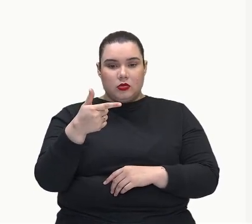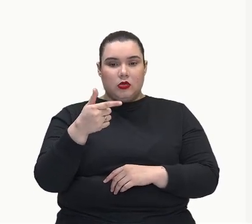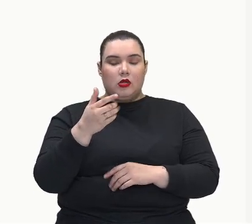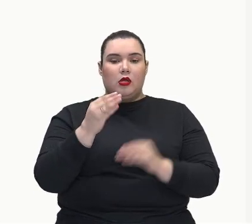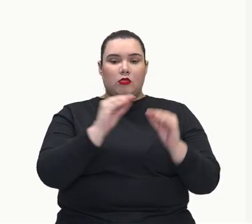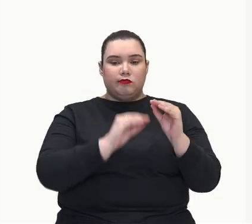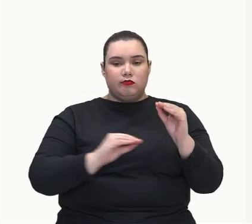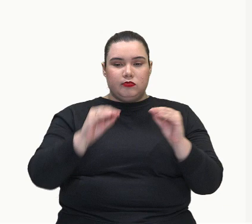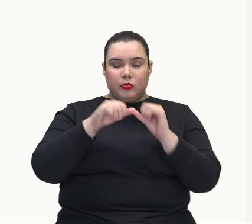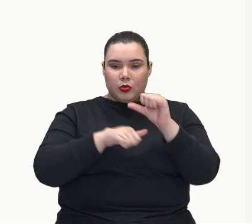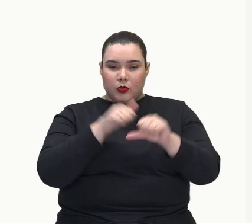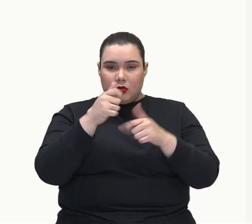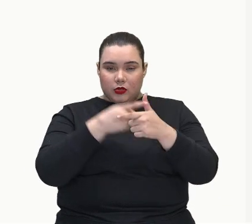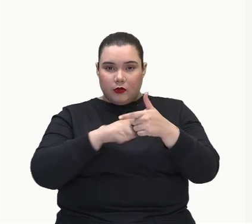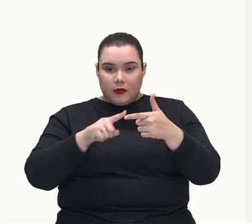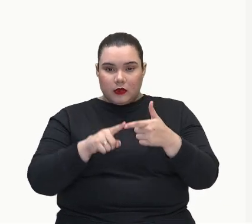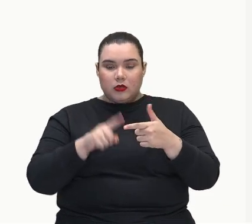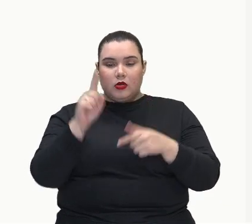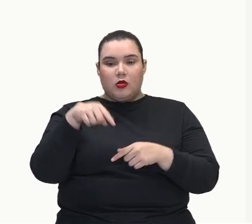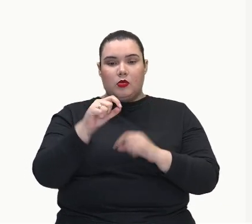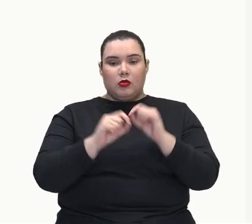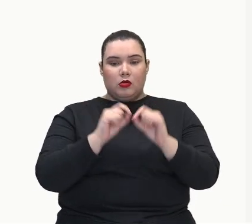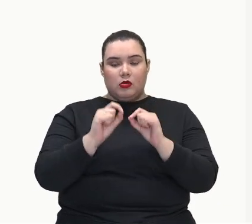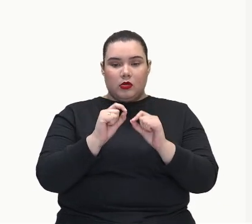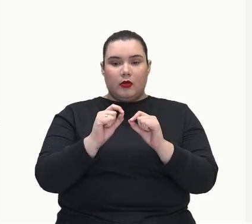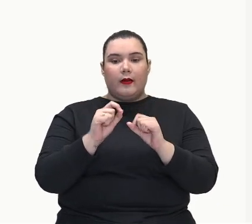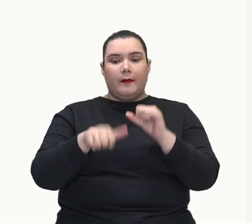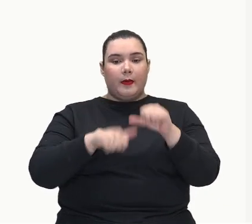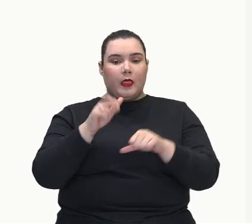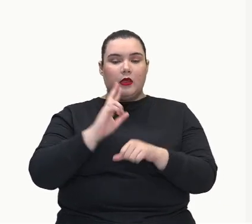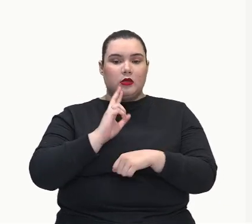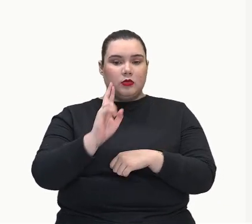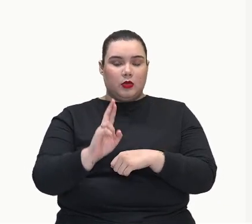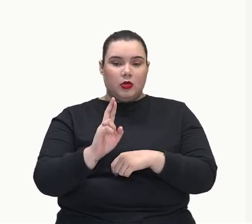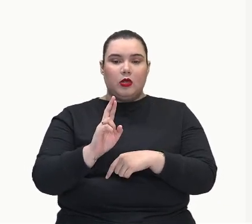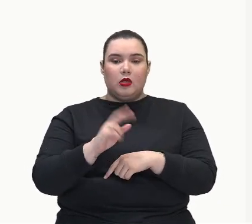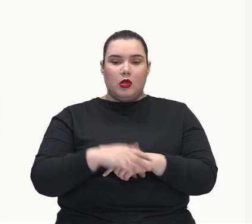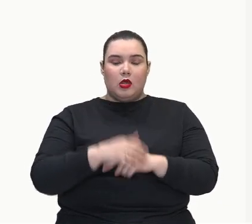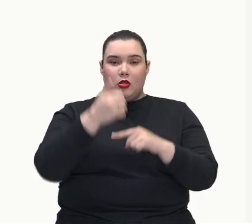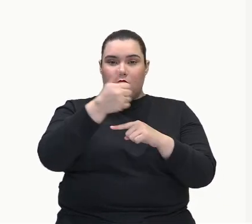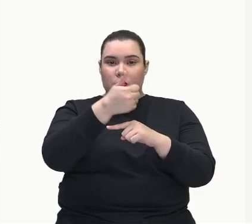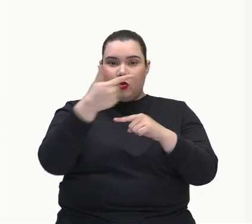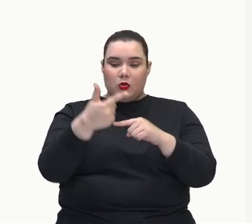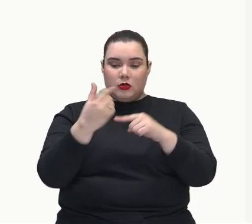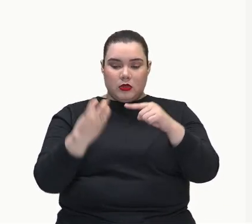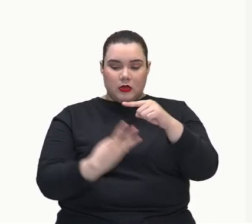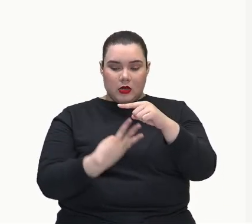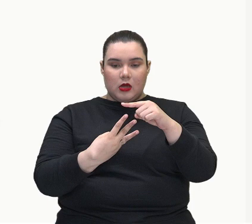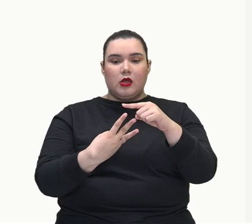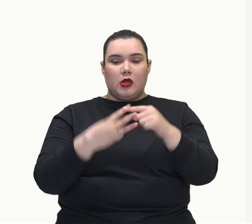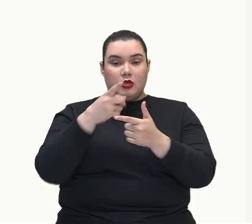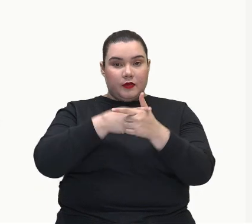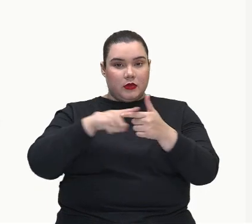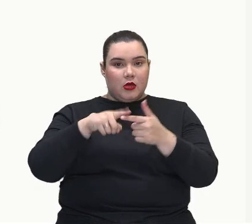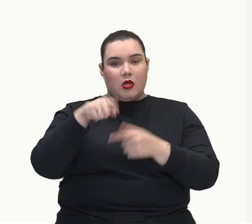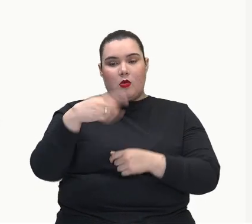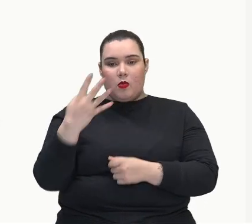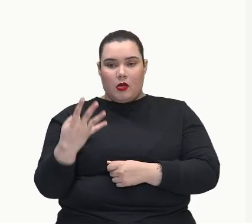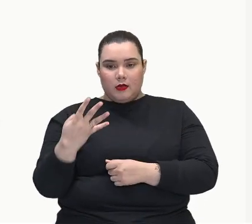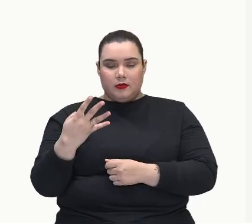3 dividindo, vamos ter x igual a 12 dividido por 3, que é exato, é igual a 4. Pronto,